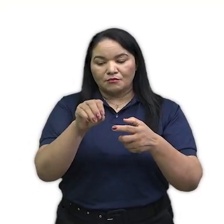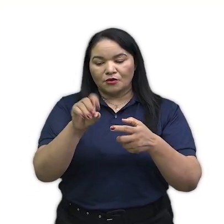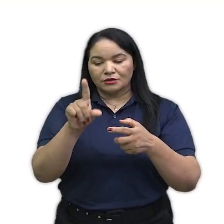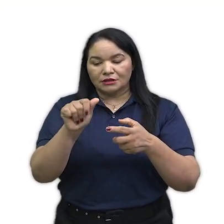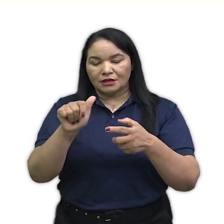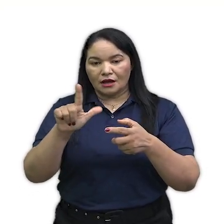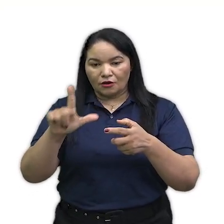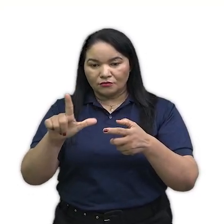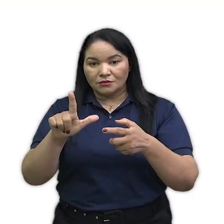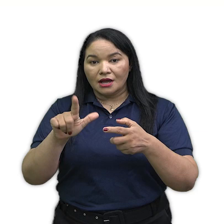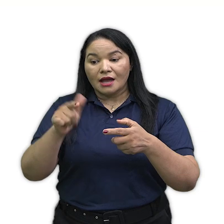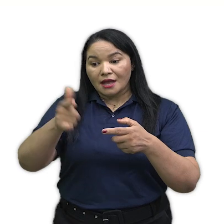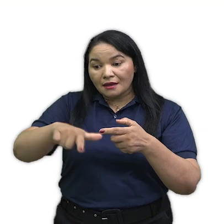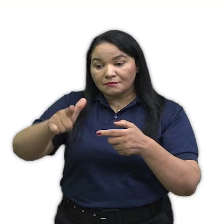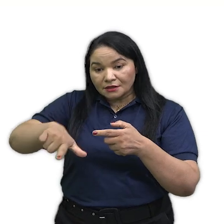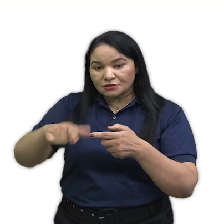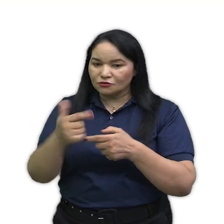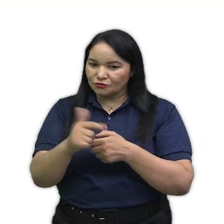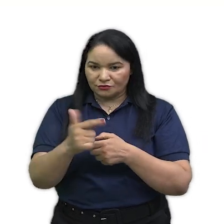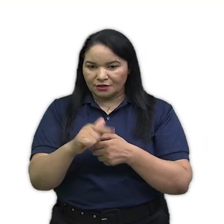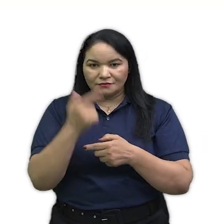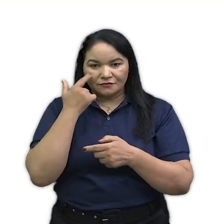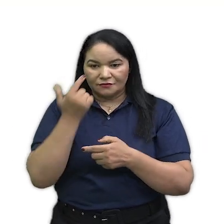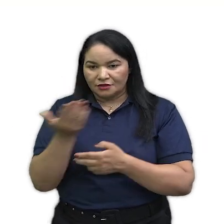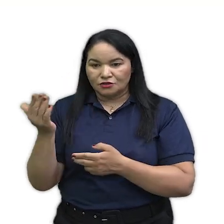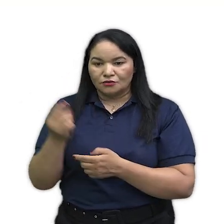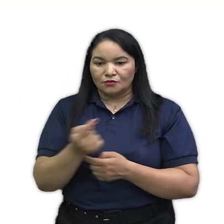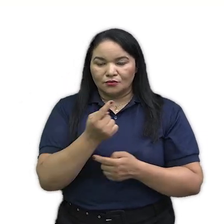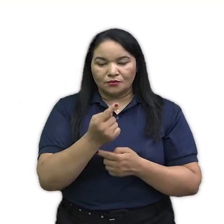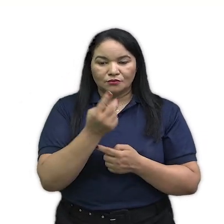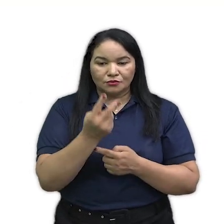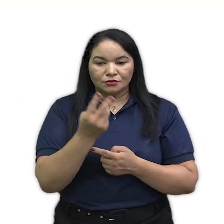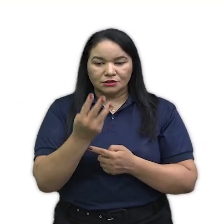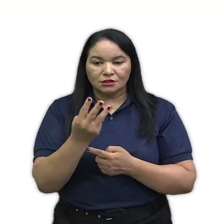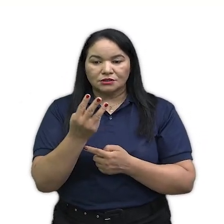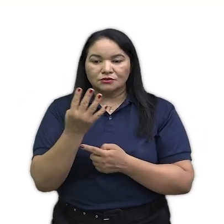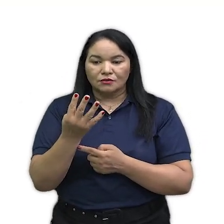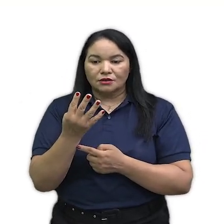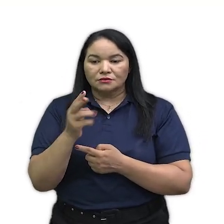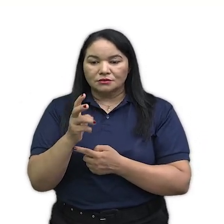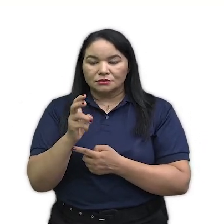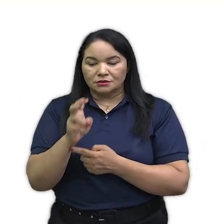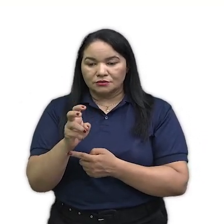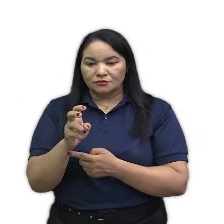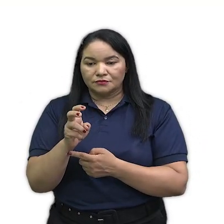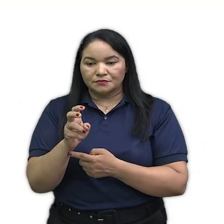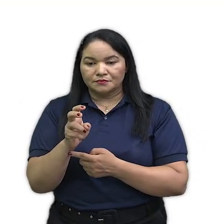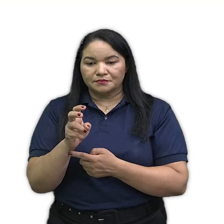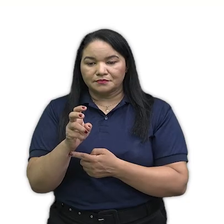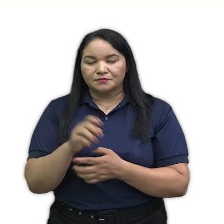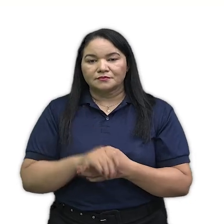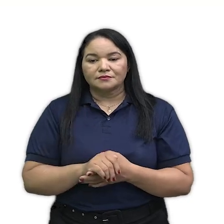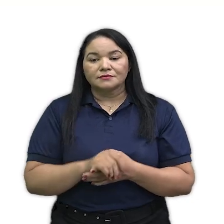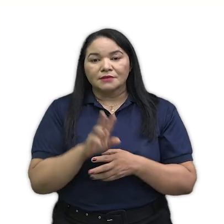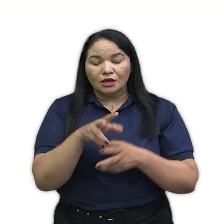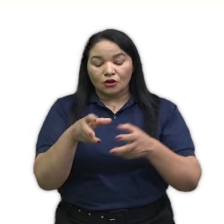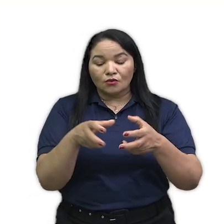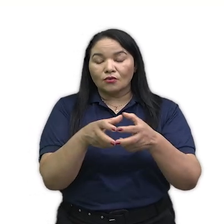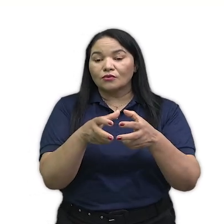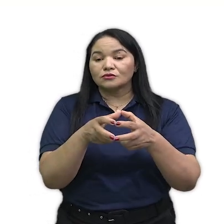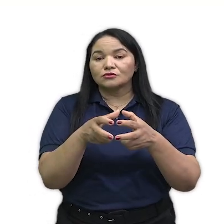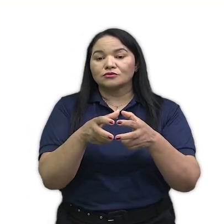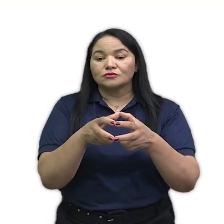no caso, eu tenho o conjunto 1, 2, 3, 4 e 5, tá? Esse aqui é um